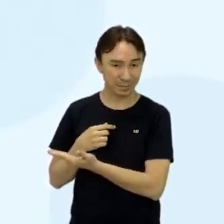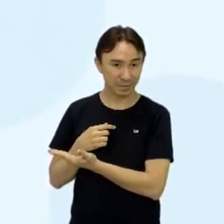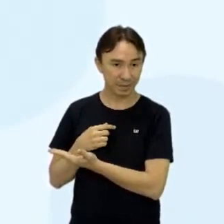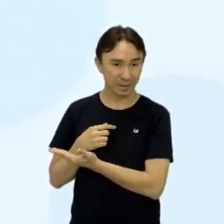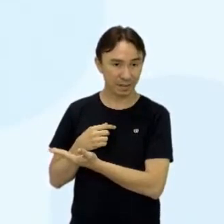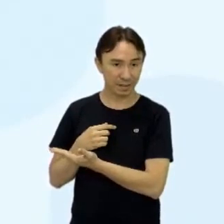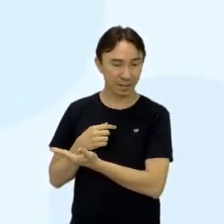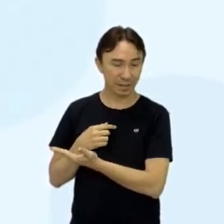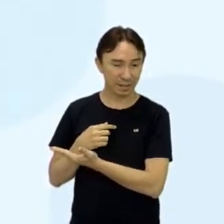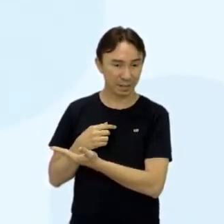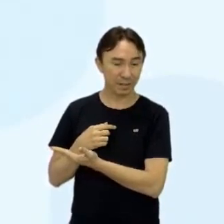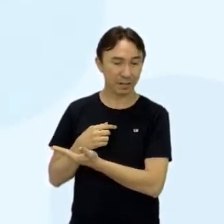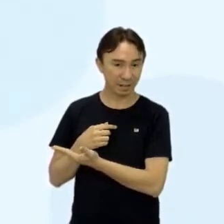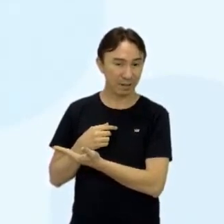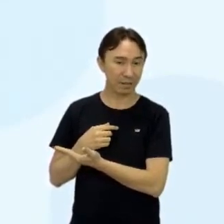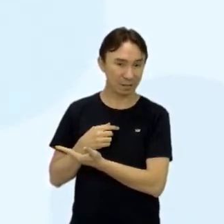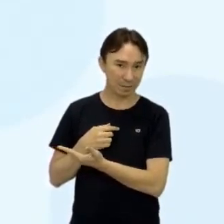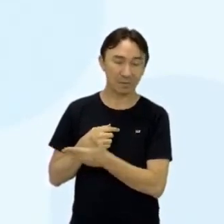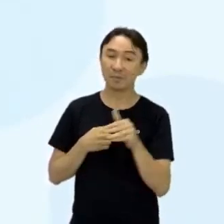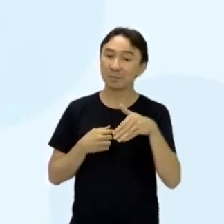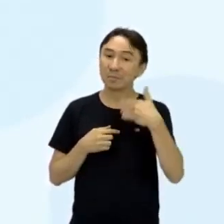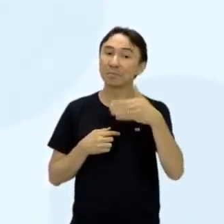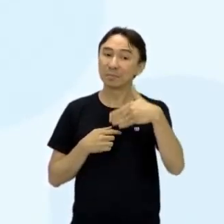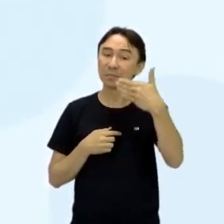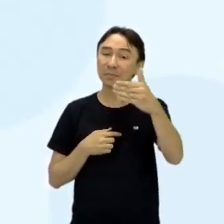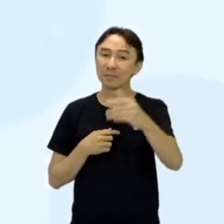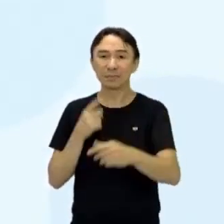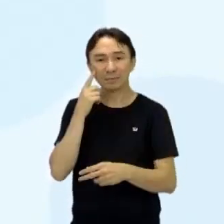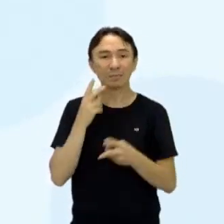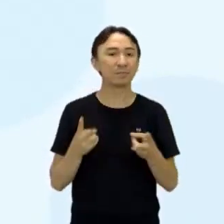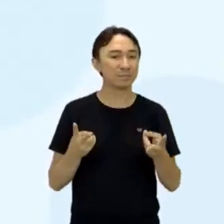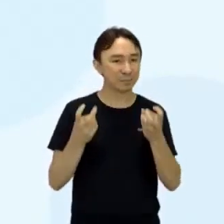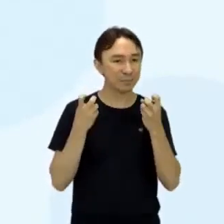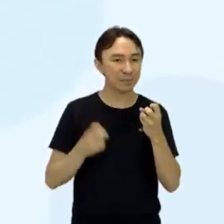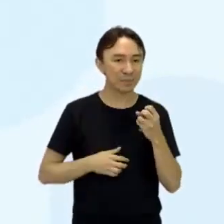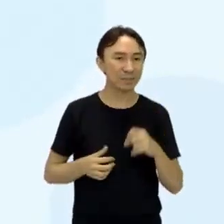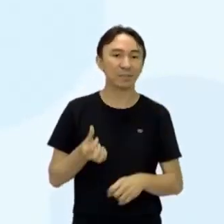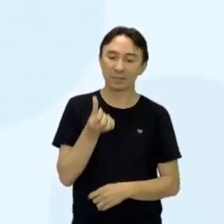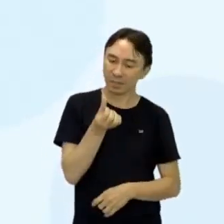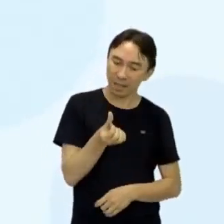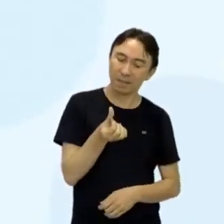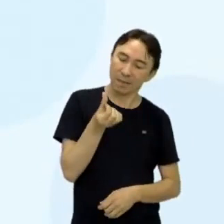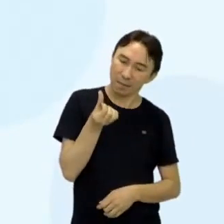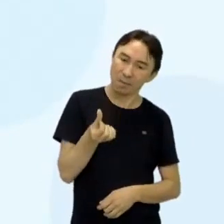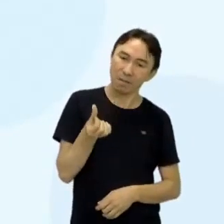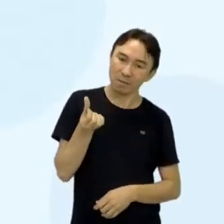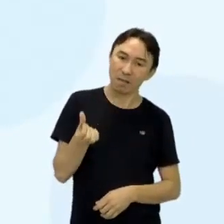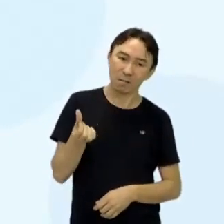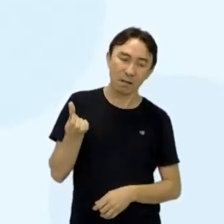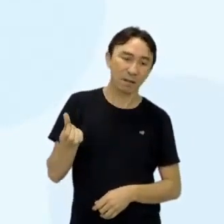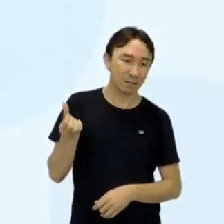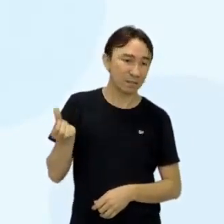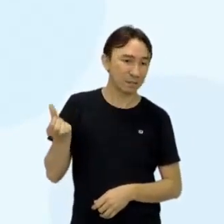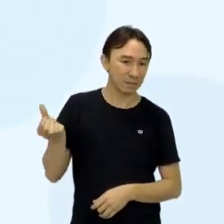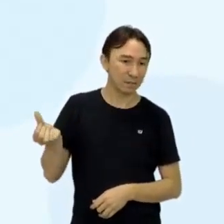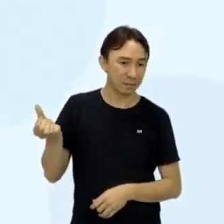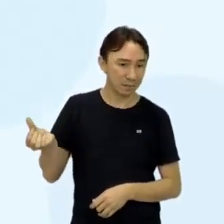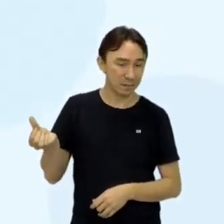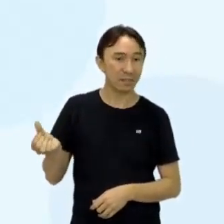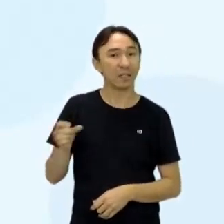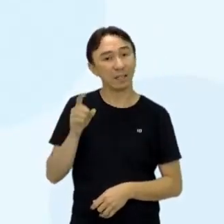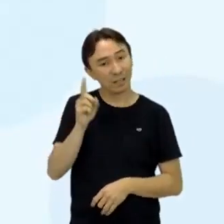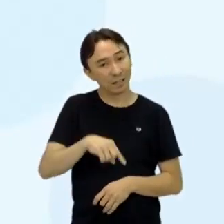divisão. Os próximos passos aí a gente percebe que o 6 começa a repetir. Então, a gente vai chamar esse número de